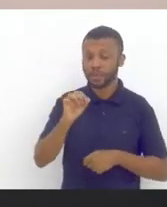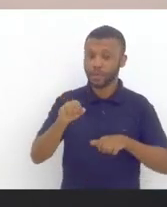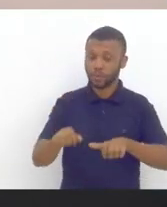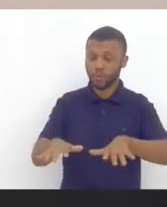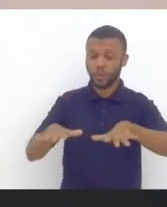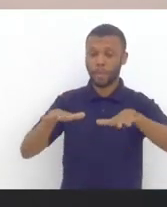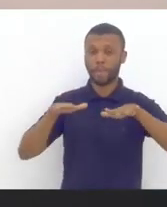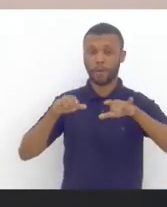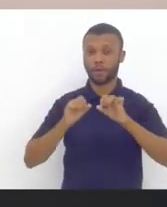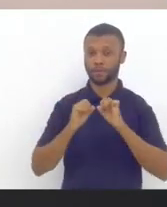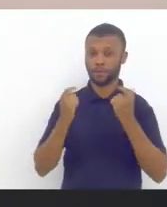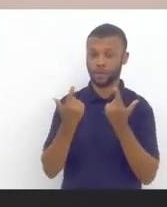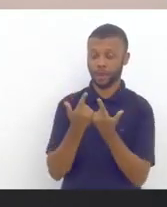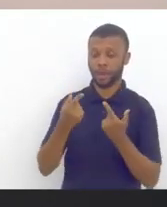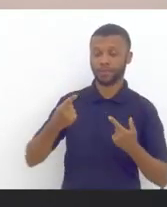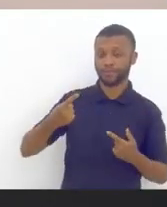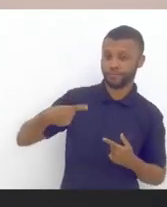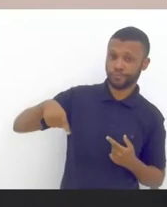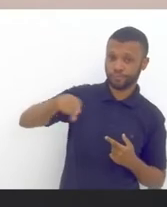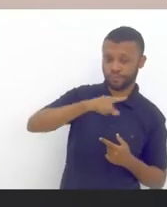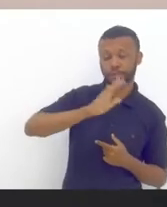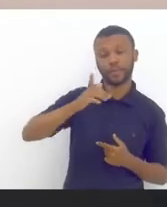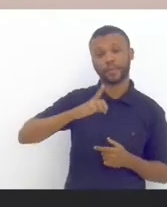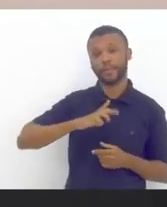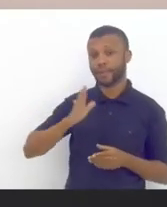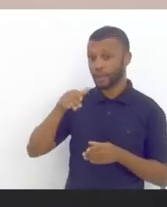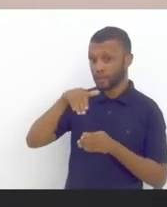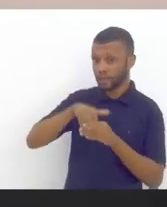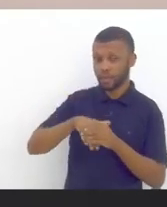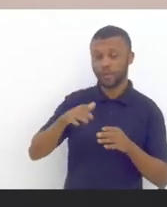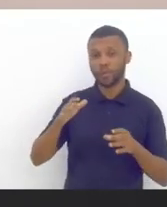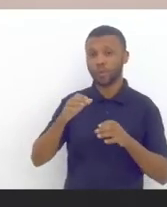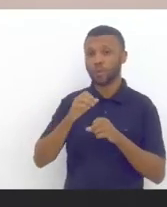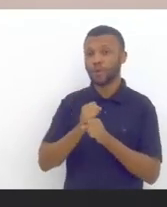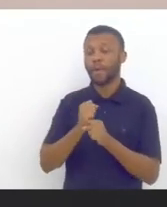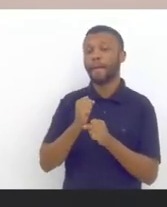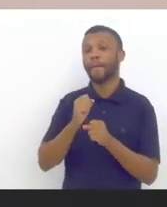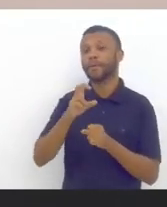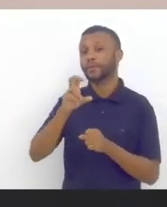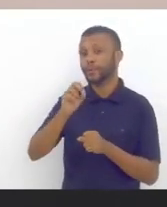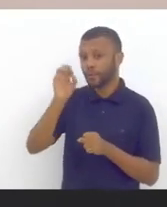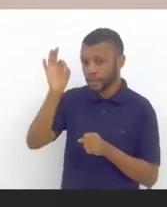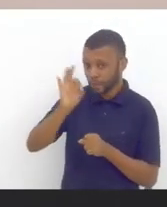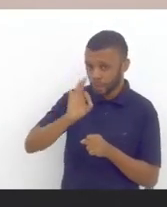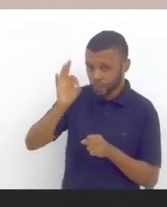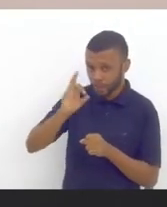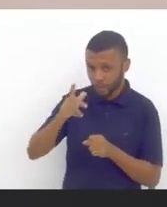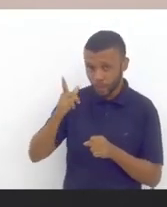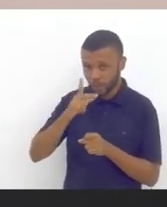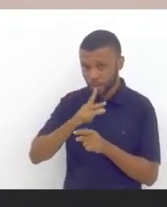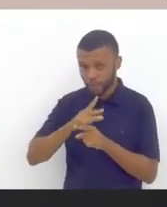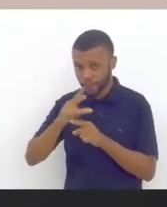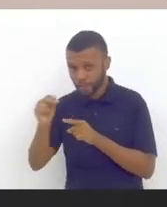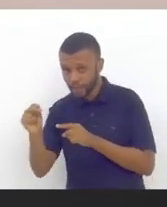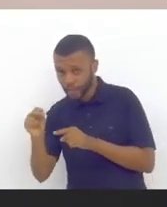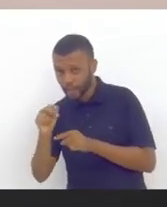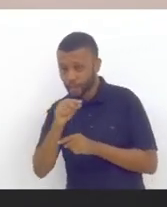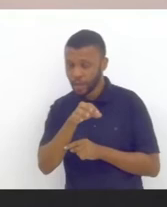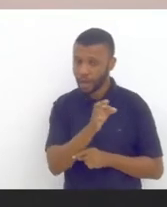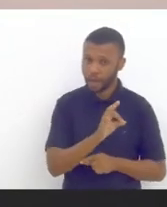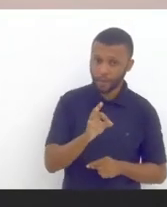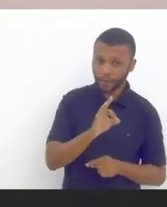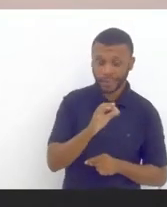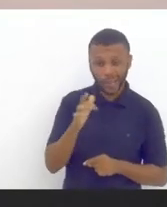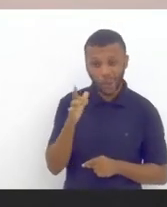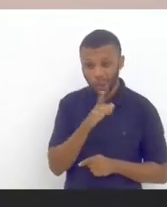parlamento, que agora já teve eleição, que metade está eleito, outra metade não está, o que você botar 42 para